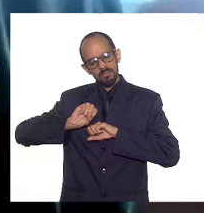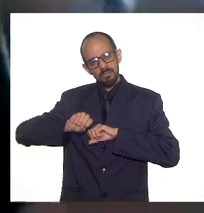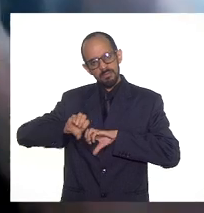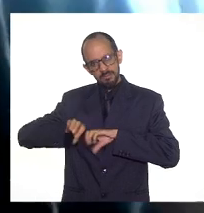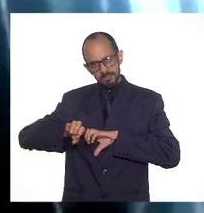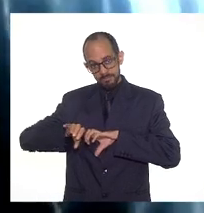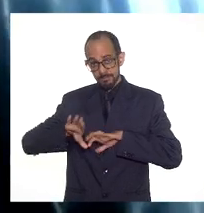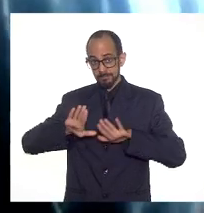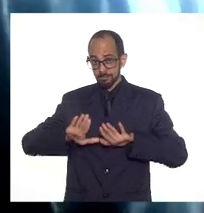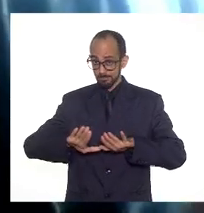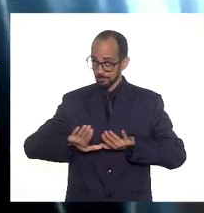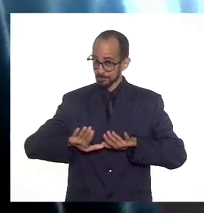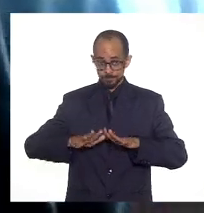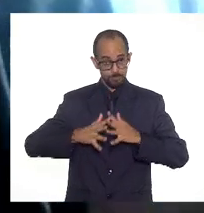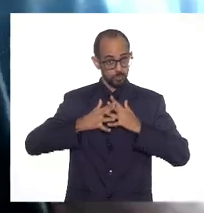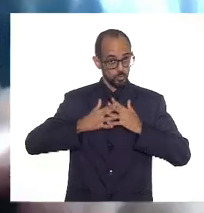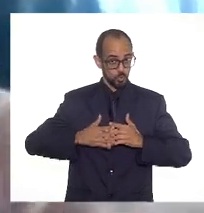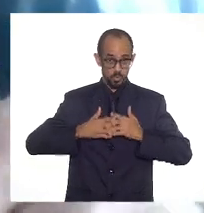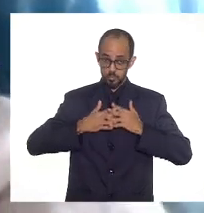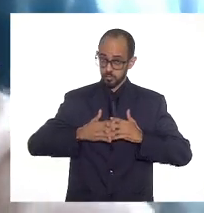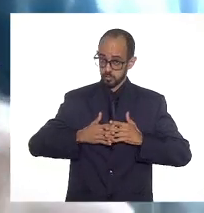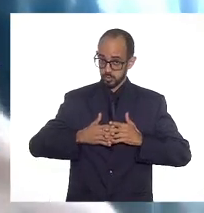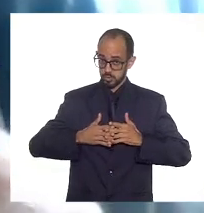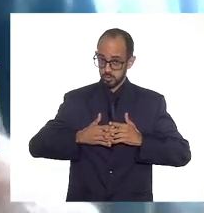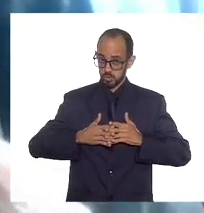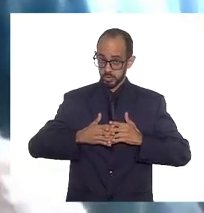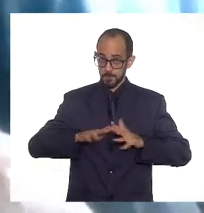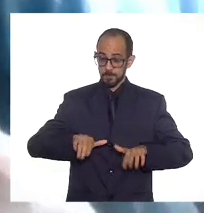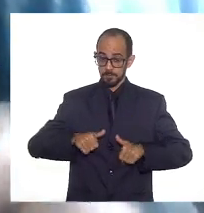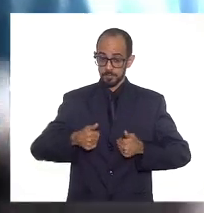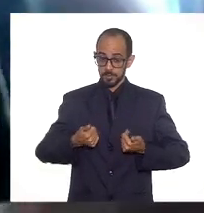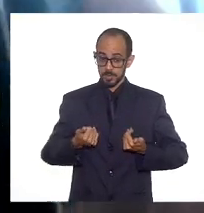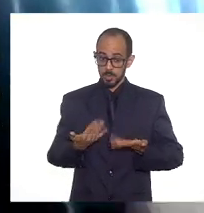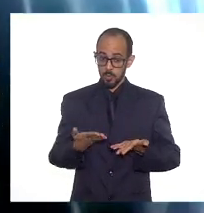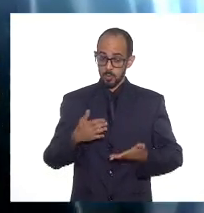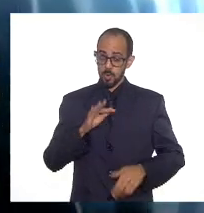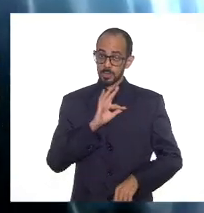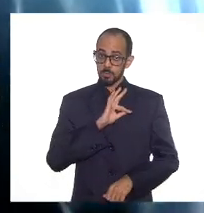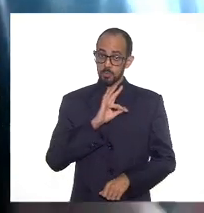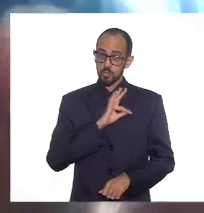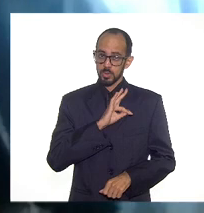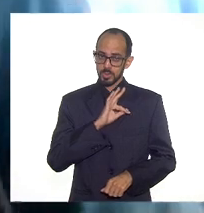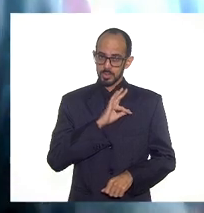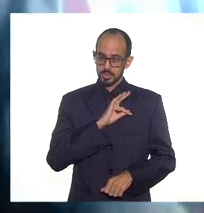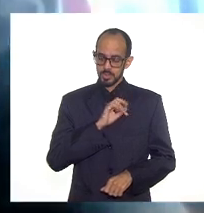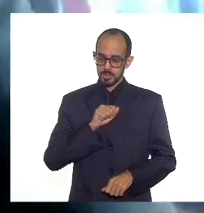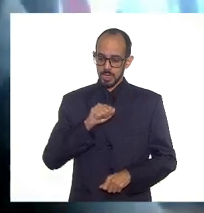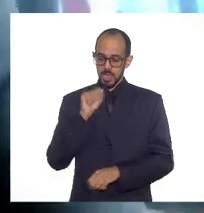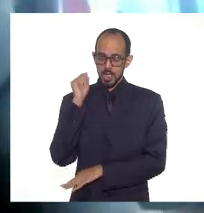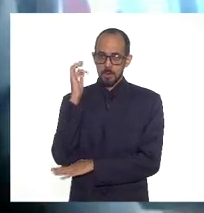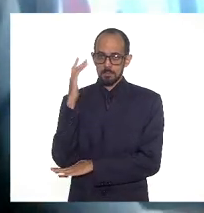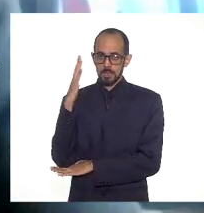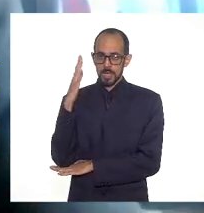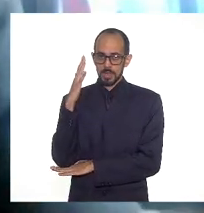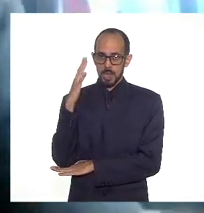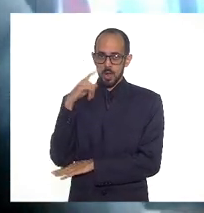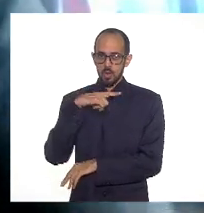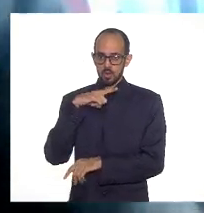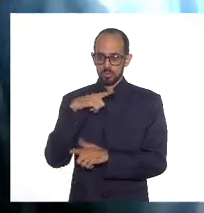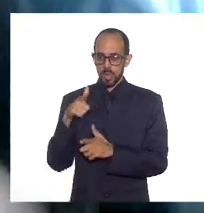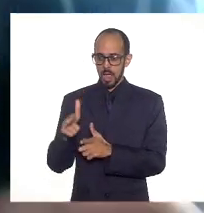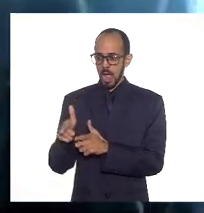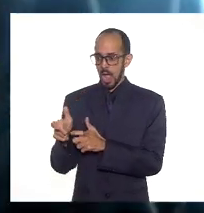florestal. Mas não se confunde, enquanto a polícia ambiental é armada e reprime o criminoso